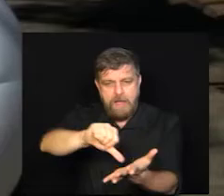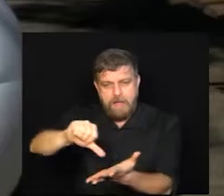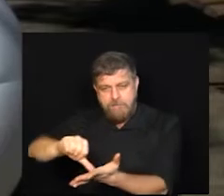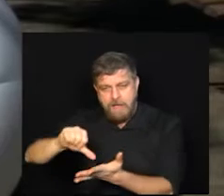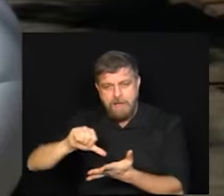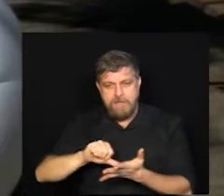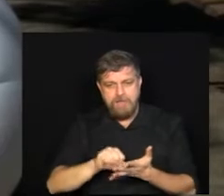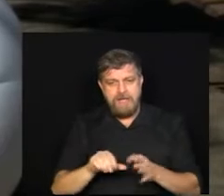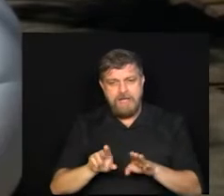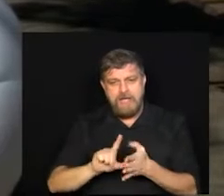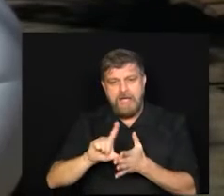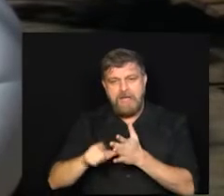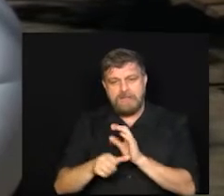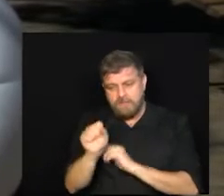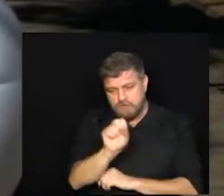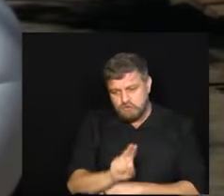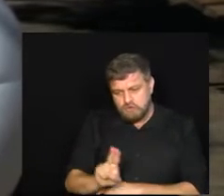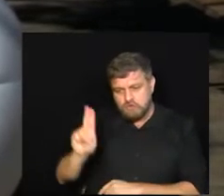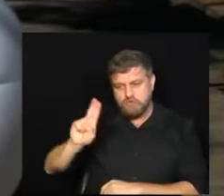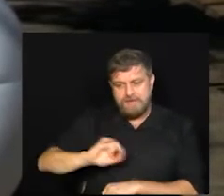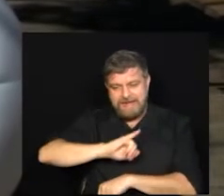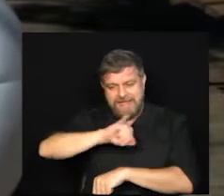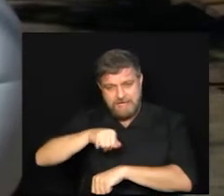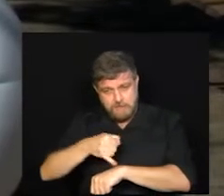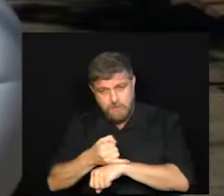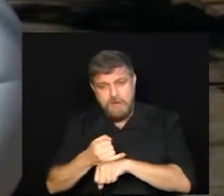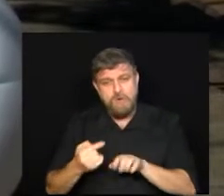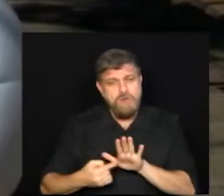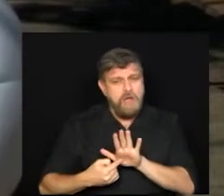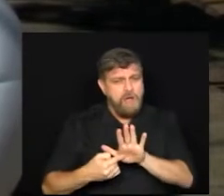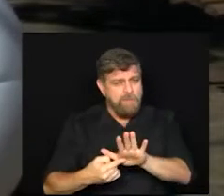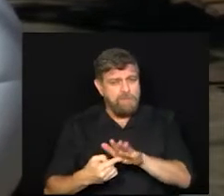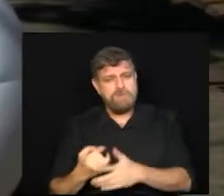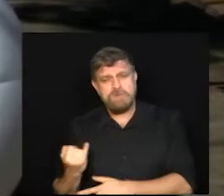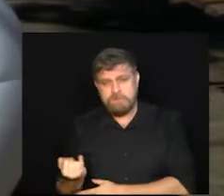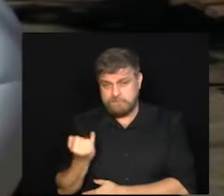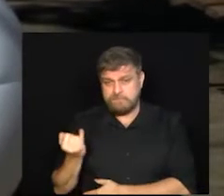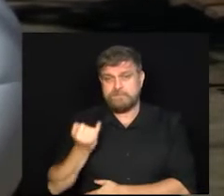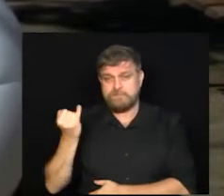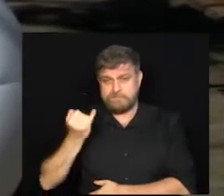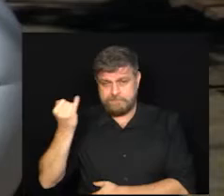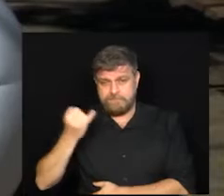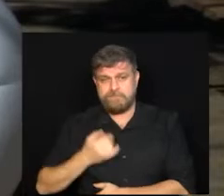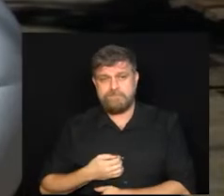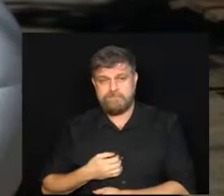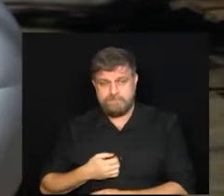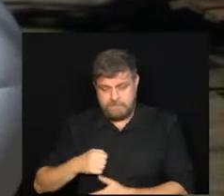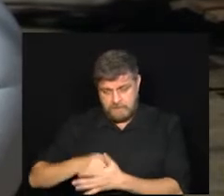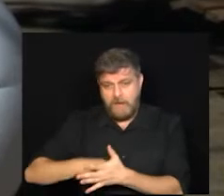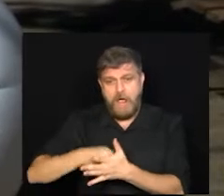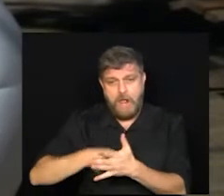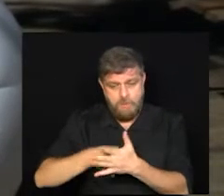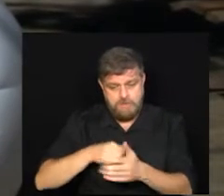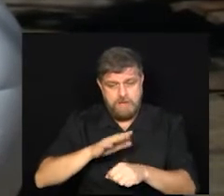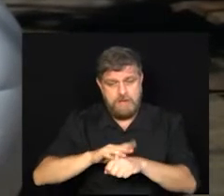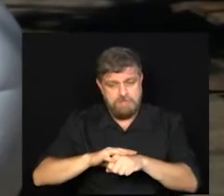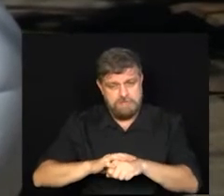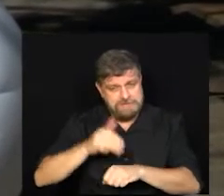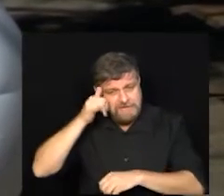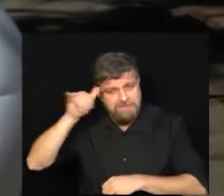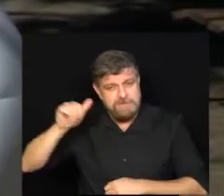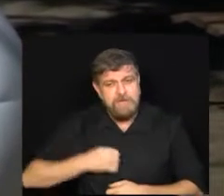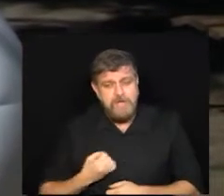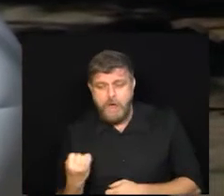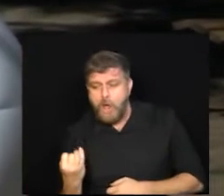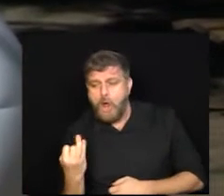passar por Sumaré, vai passar por Jaguariúna também, para mostrar a importância desse combate, né? Doutor, são quantos tipos de leucemia